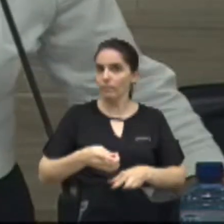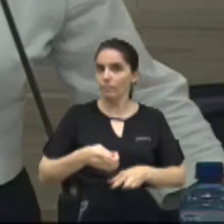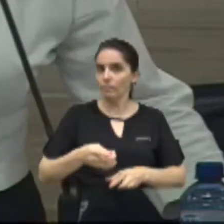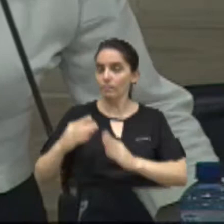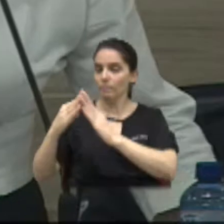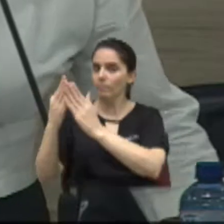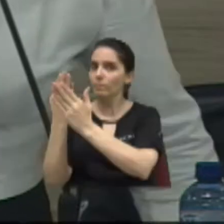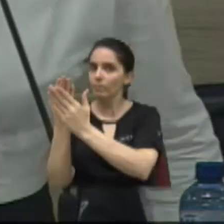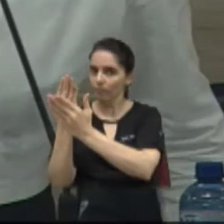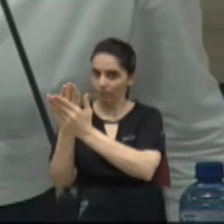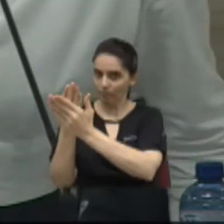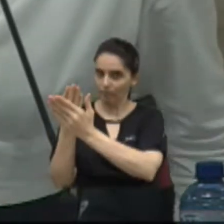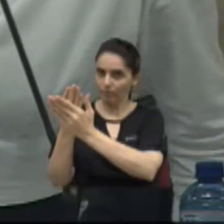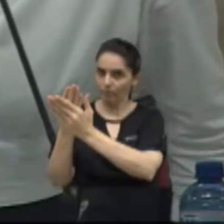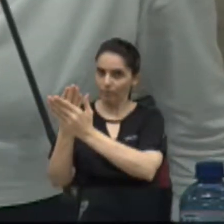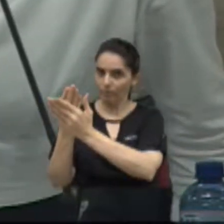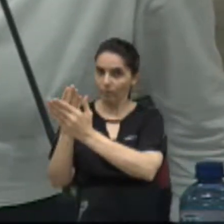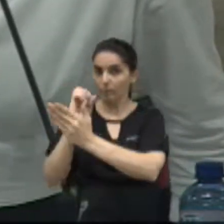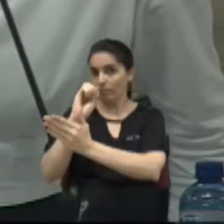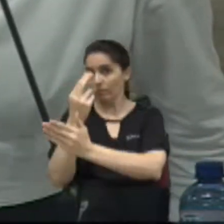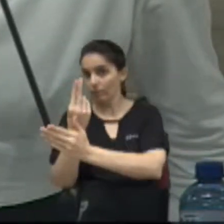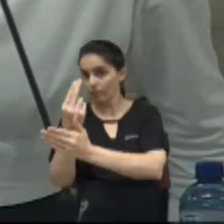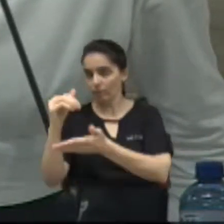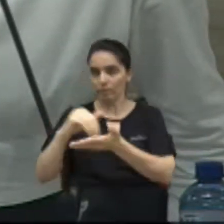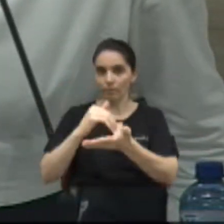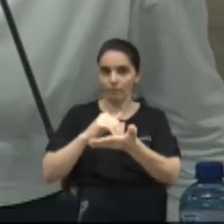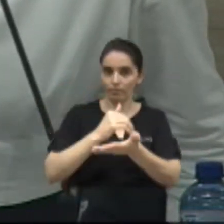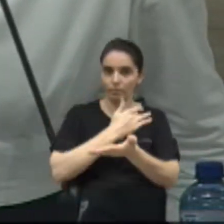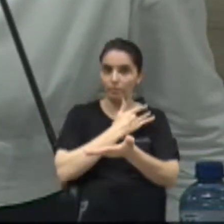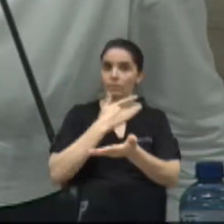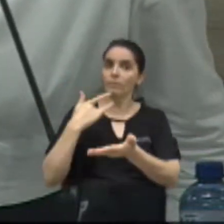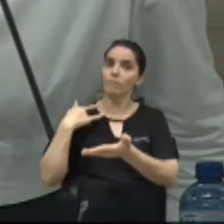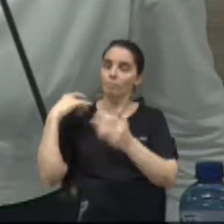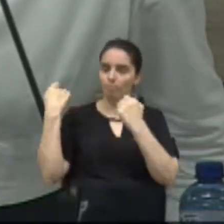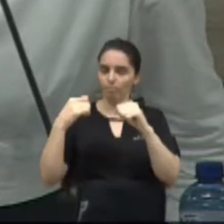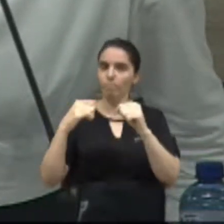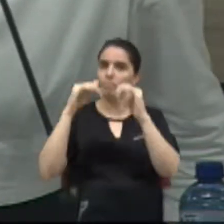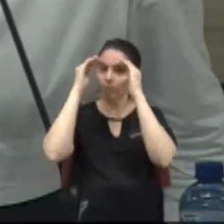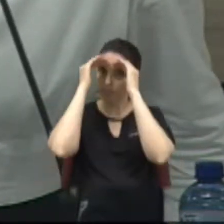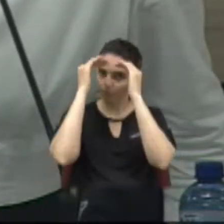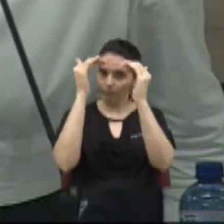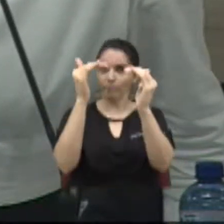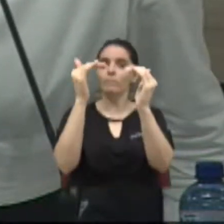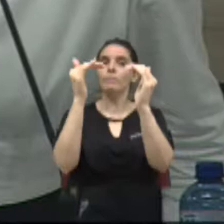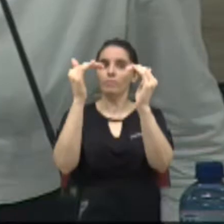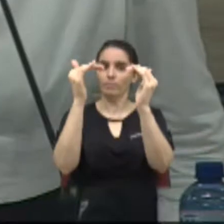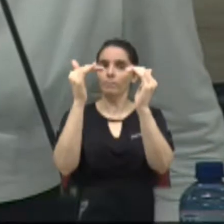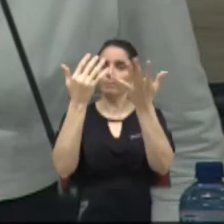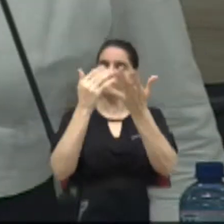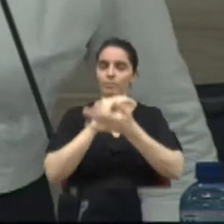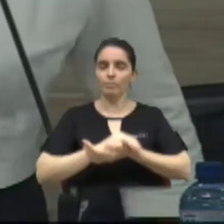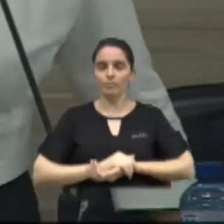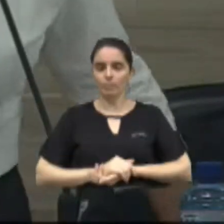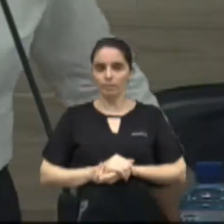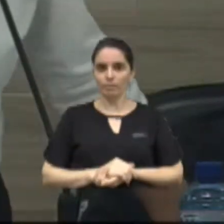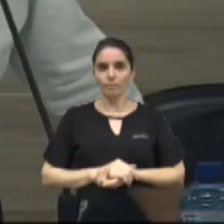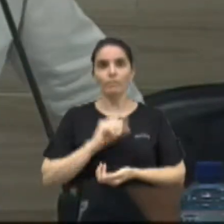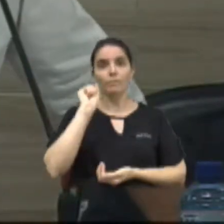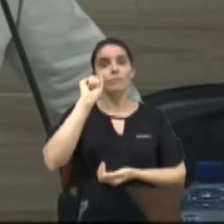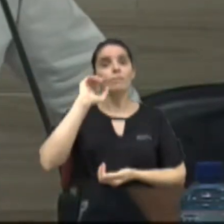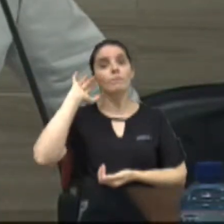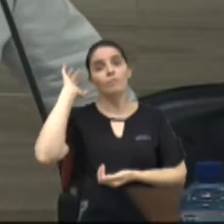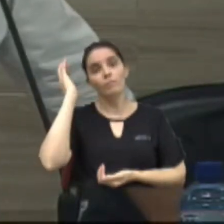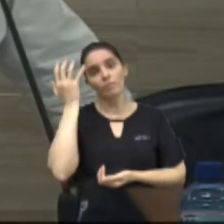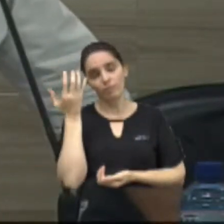unidade, ou à Secretaria da Educação, ela deve ser cumprida, e isso tem acarretado